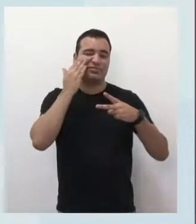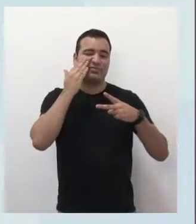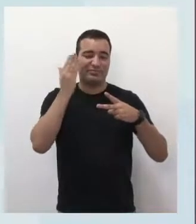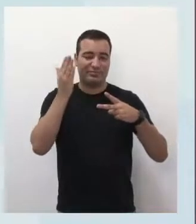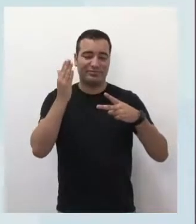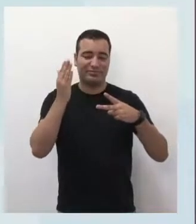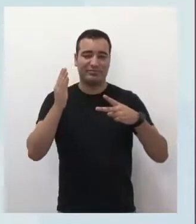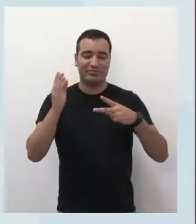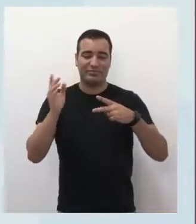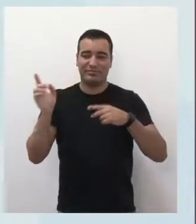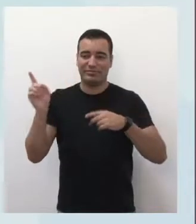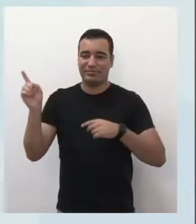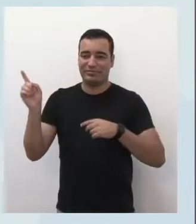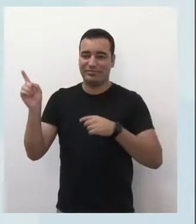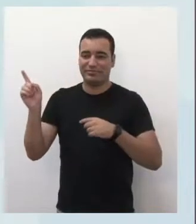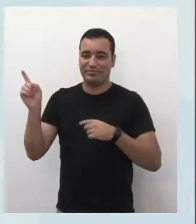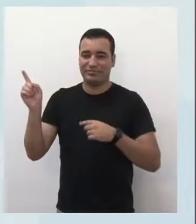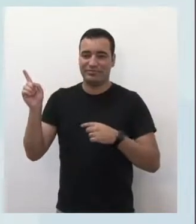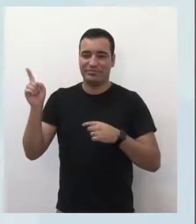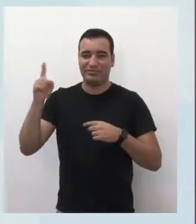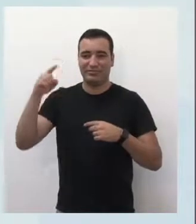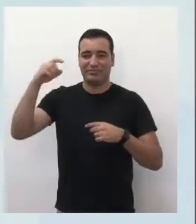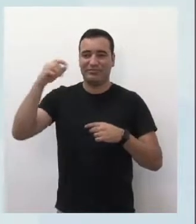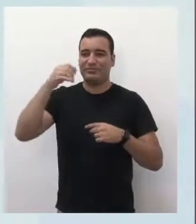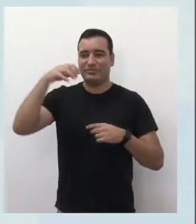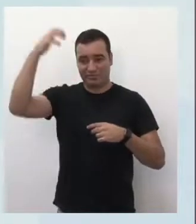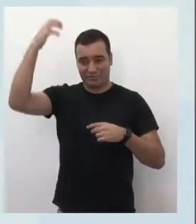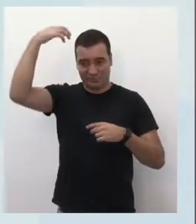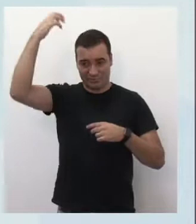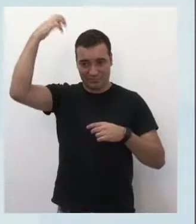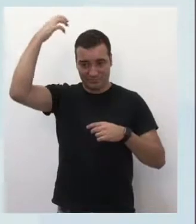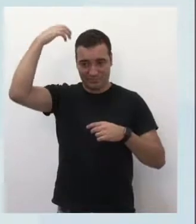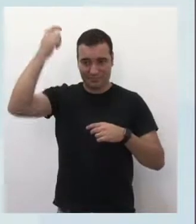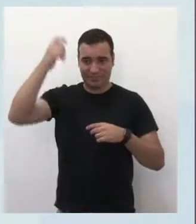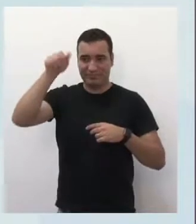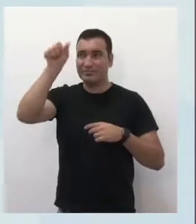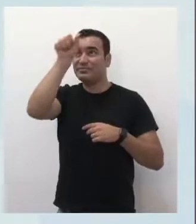chuveiro elétrico, isso daí. Né? Aqui eu tenho um chuveiro